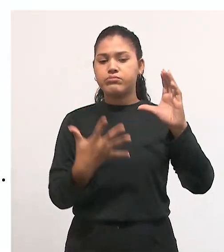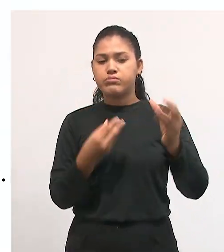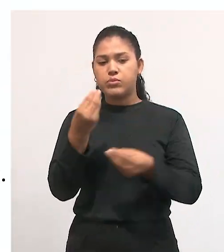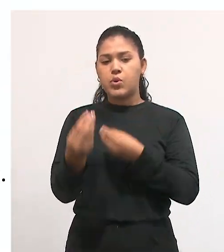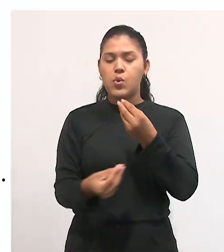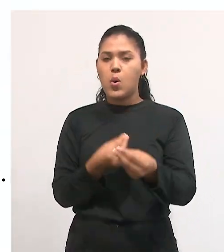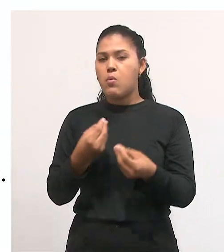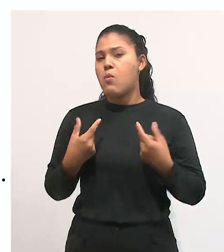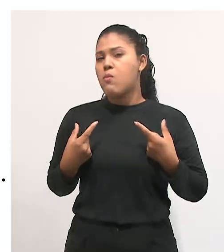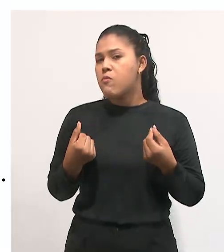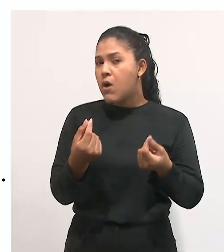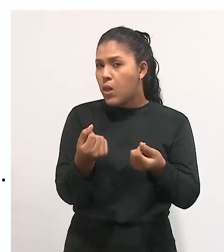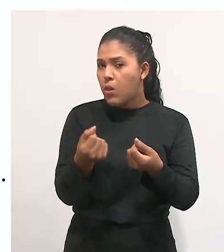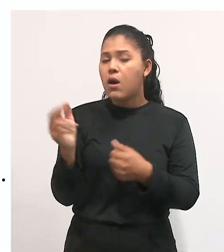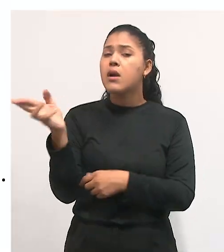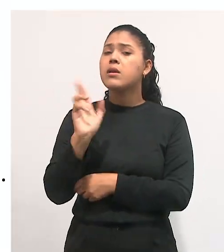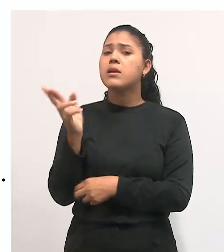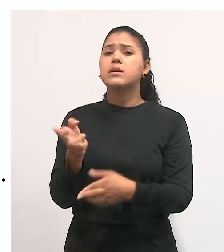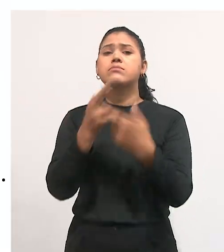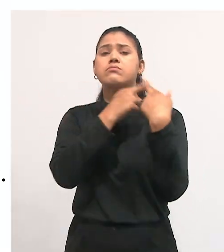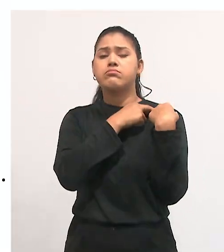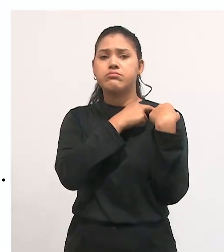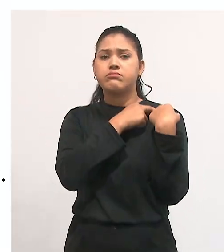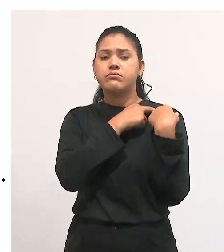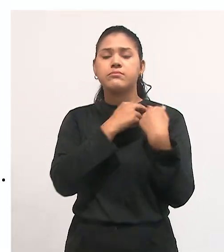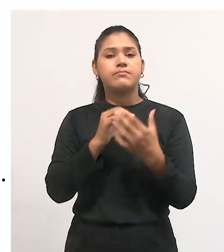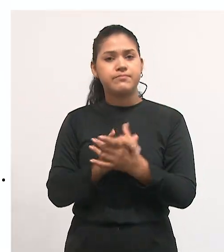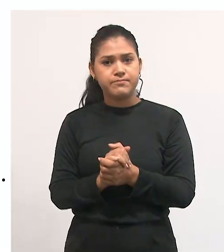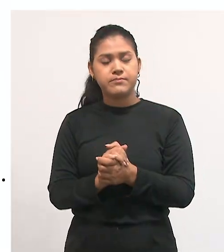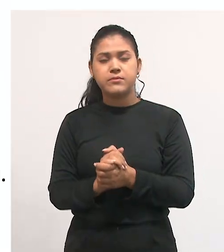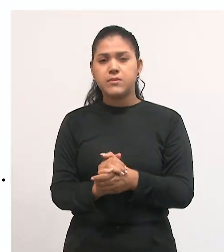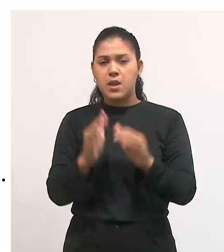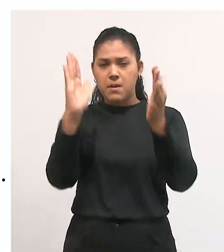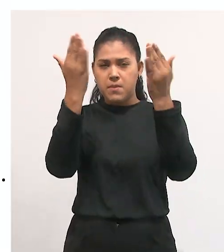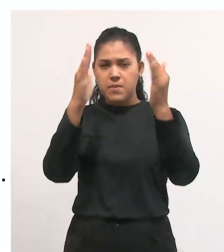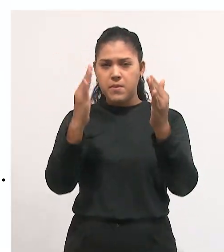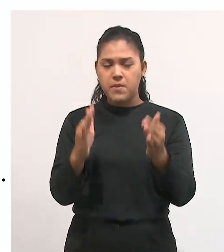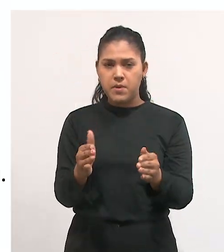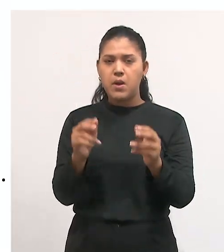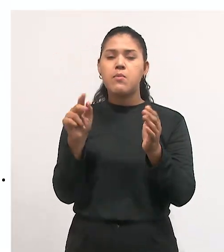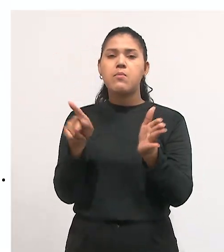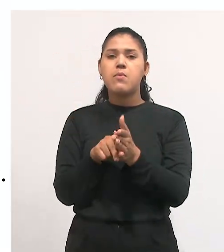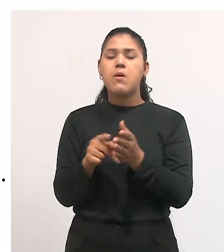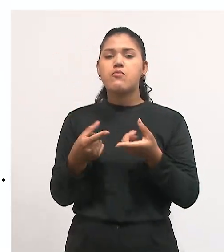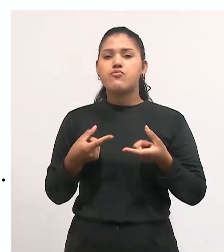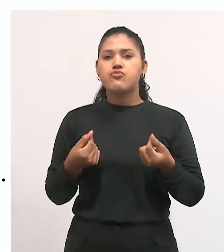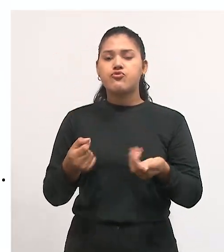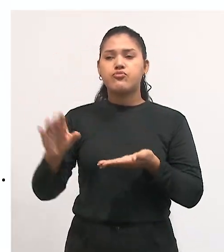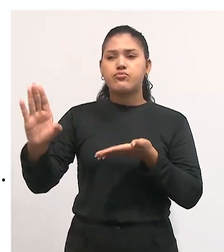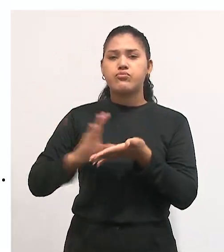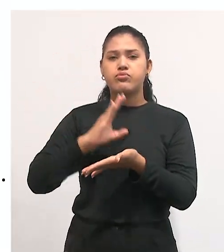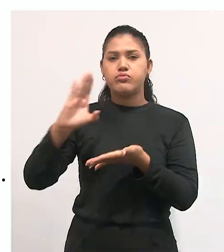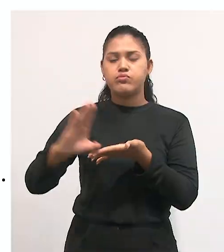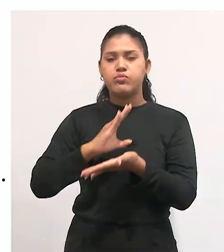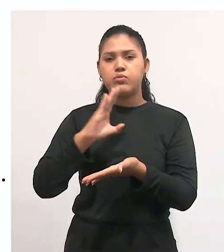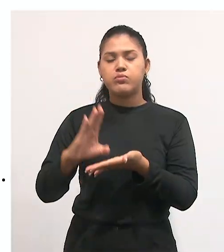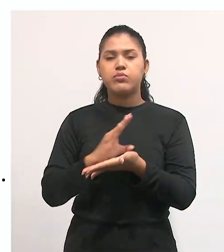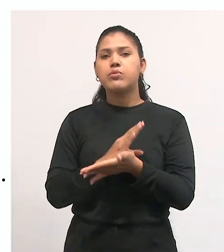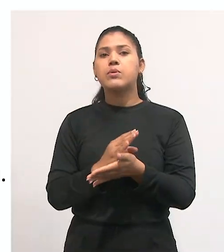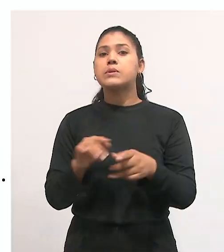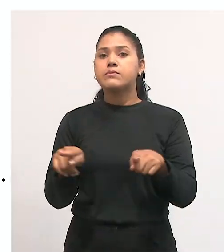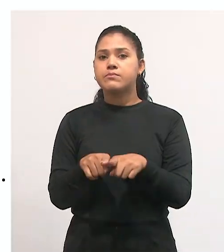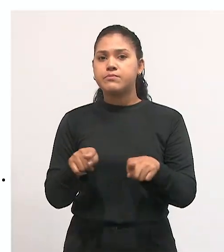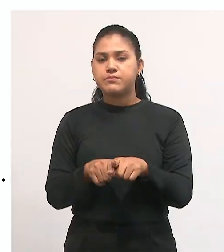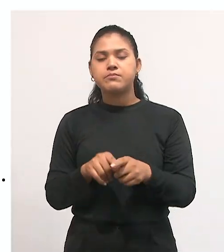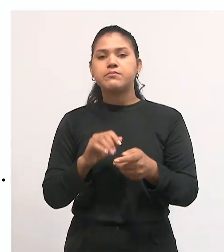de ambos, né? Enfim, ele vai analisar as alternativas de financiamento, ok? Analisar as